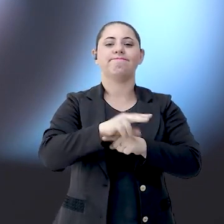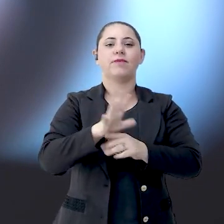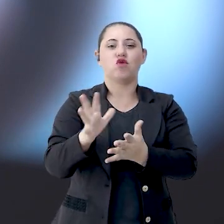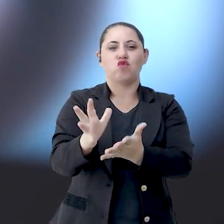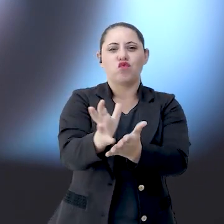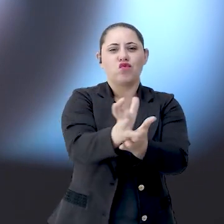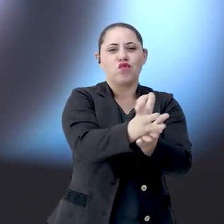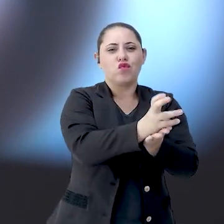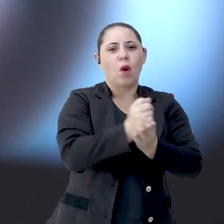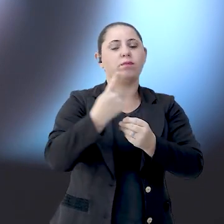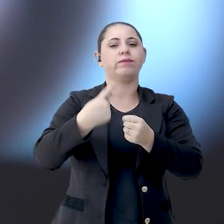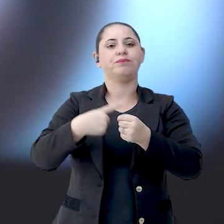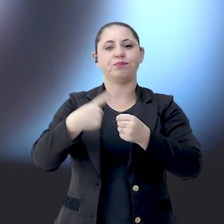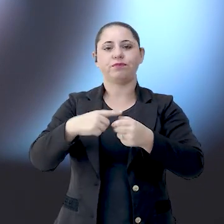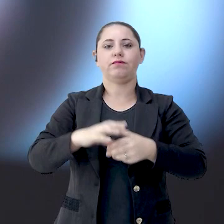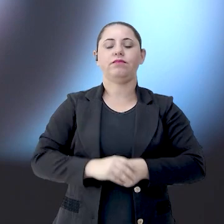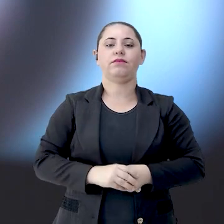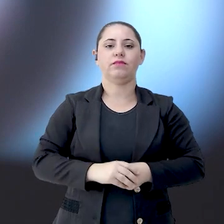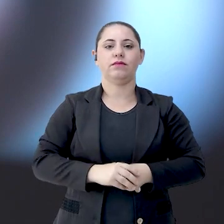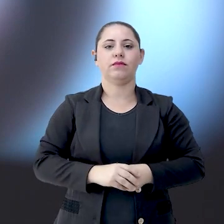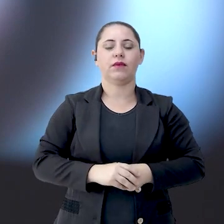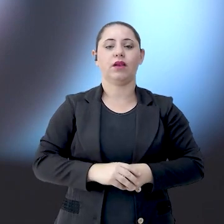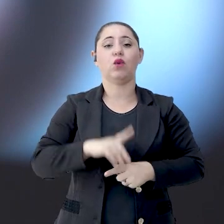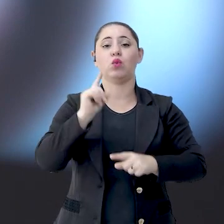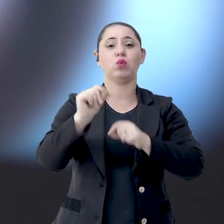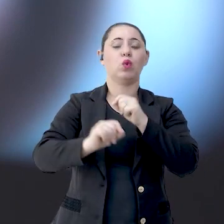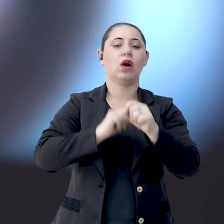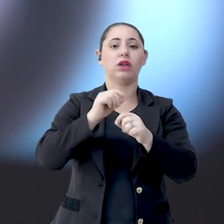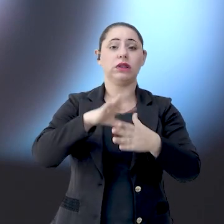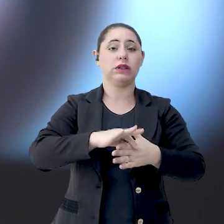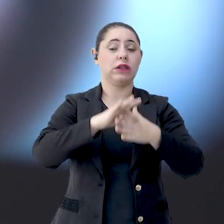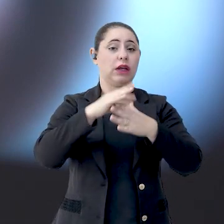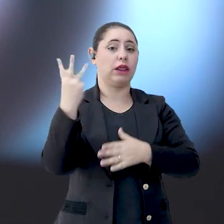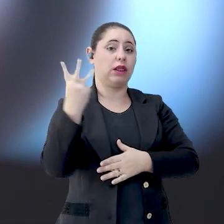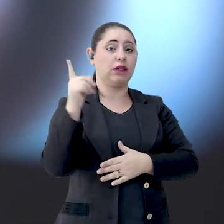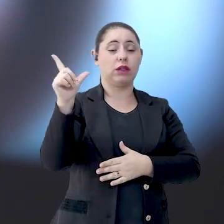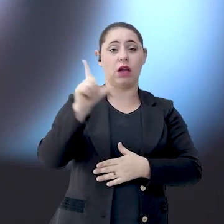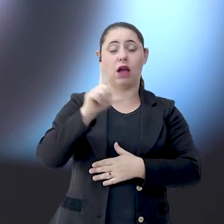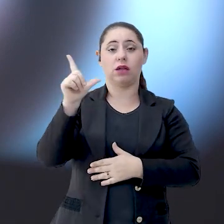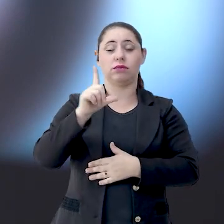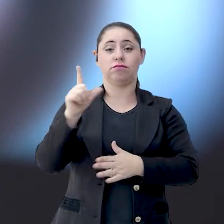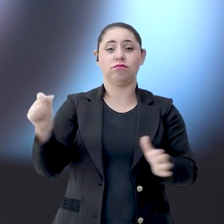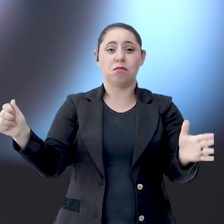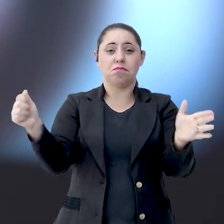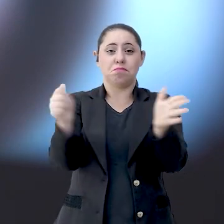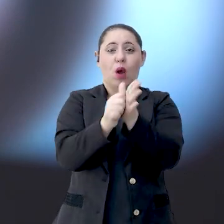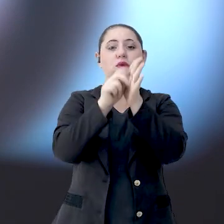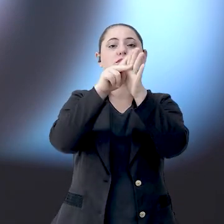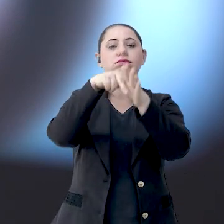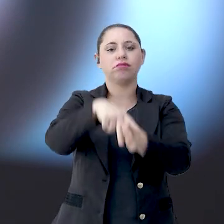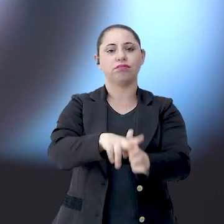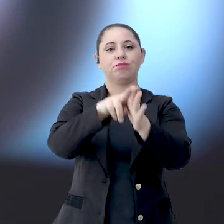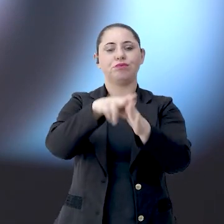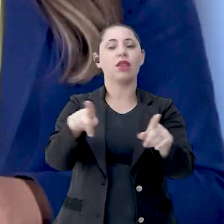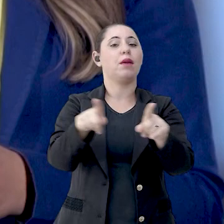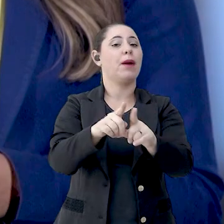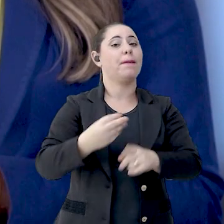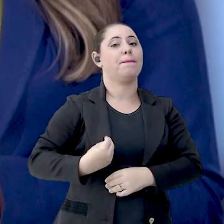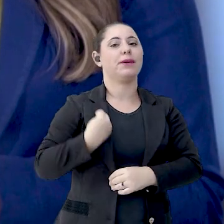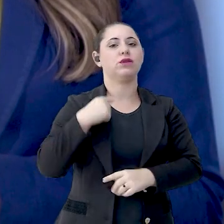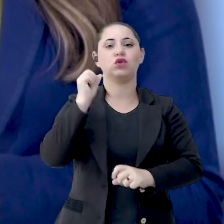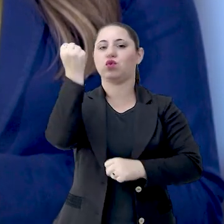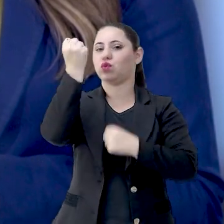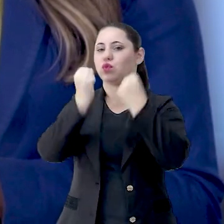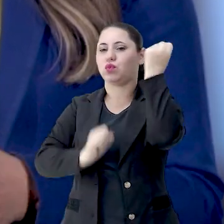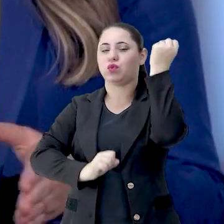presença da indústria oleiro-cerâmica, têxtil, de confecção, papel, celulose, entre outras. Conta